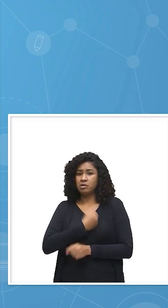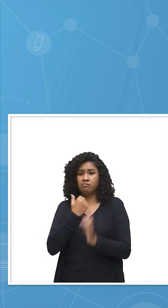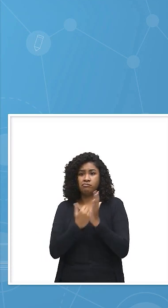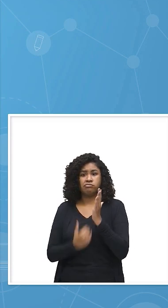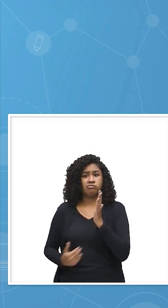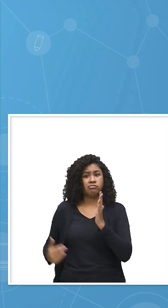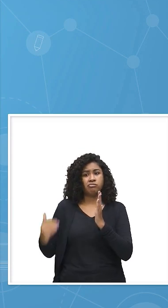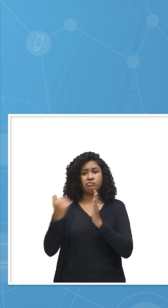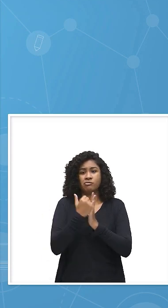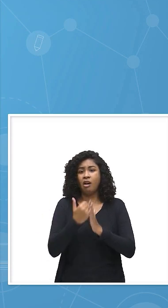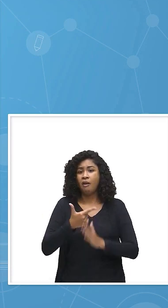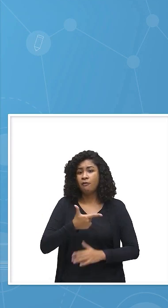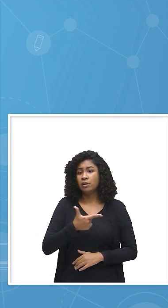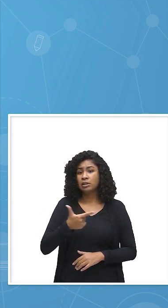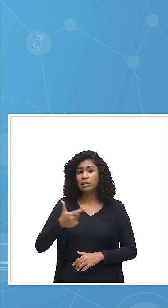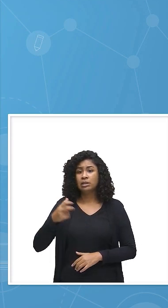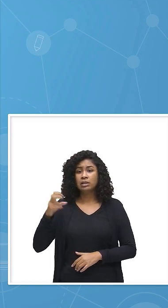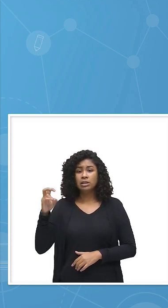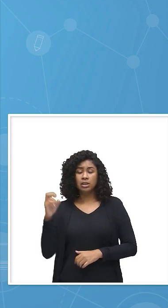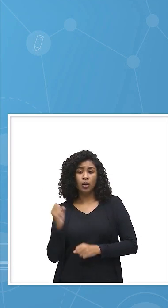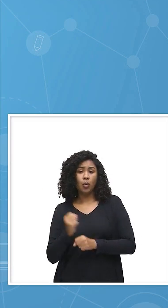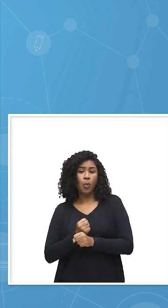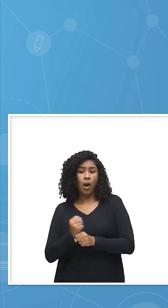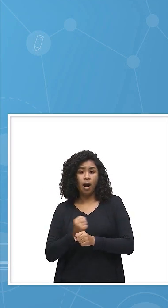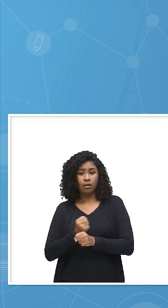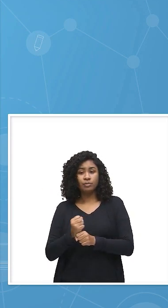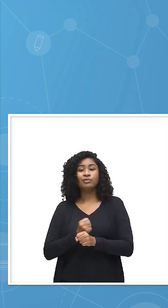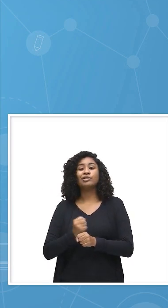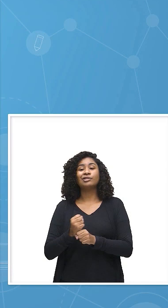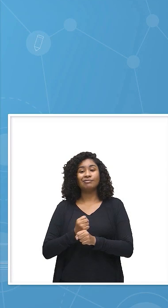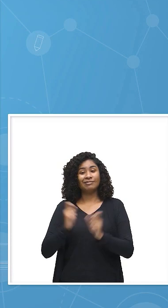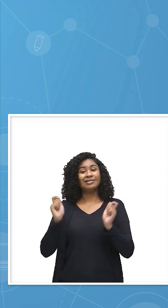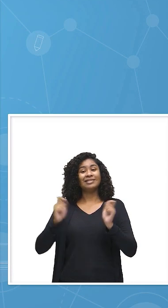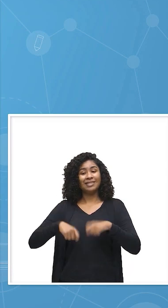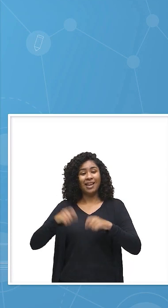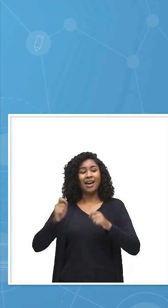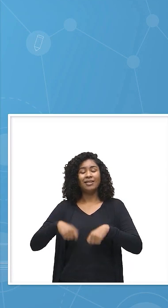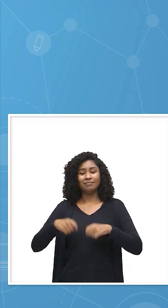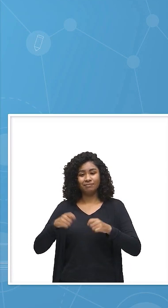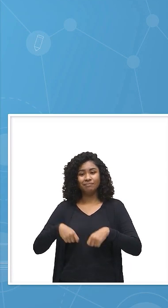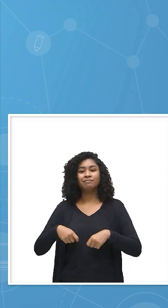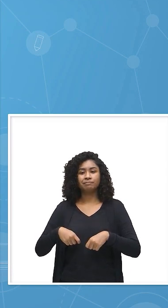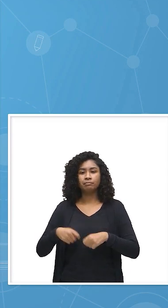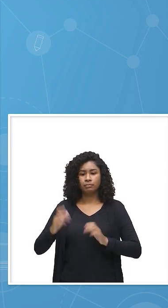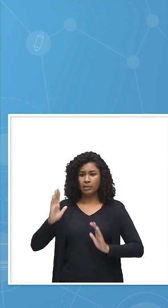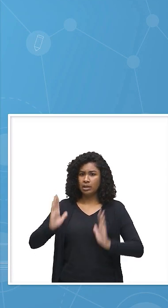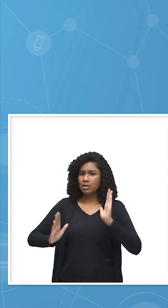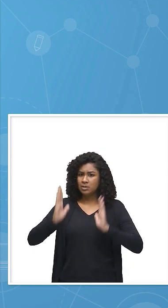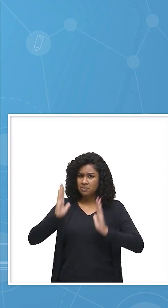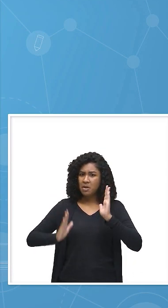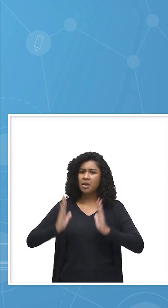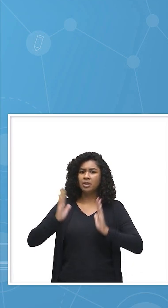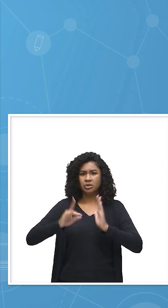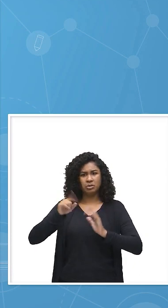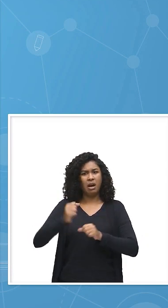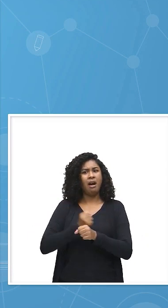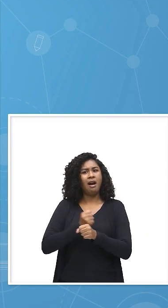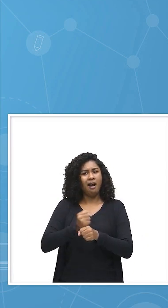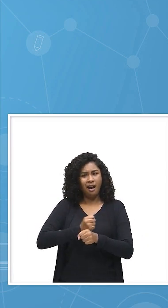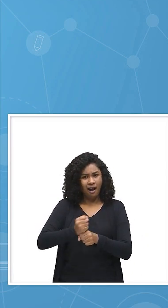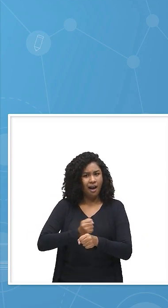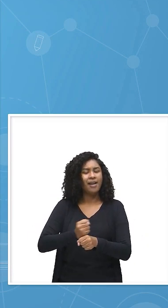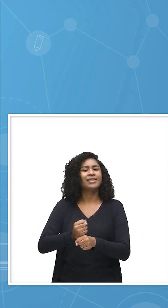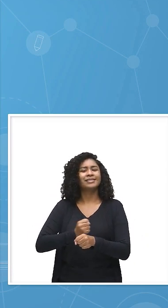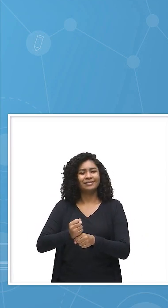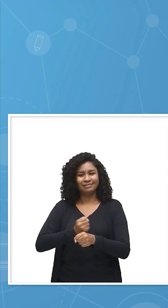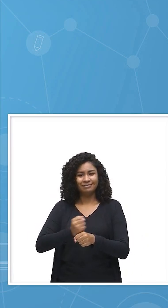dos 25 anos de idade. E para a época, acredite, isso era muito tempo, não é mesmo?